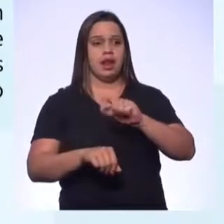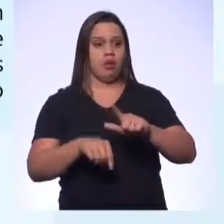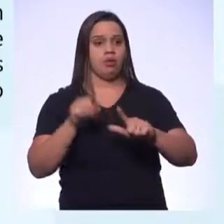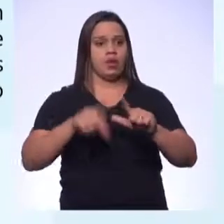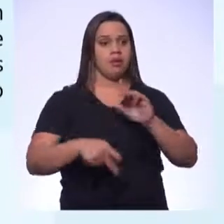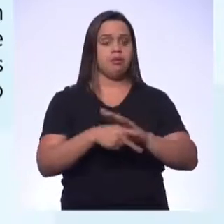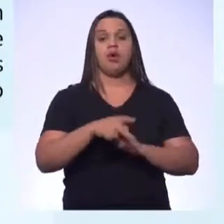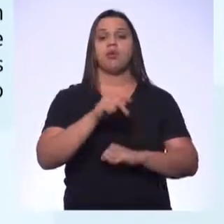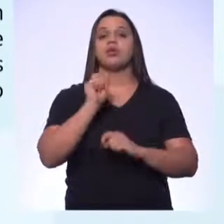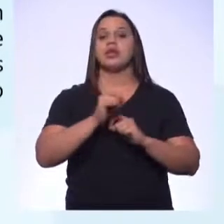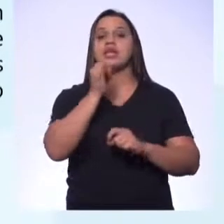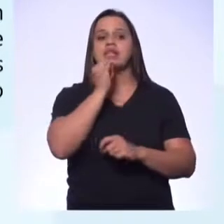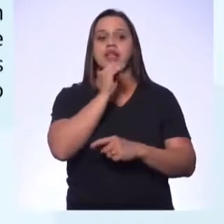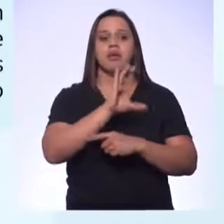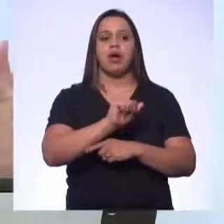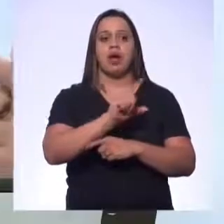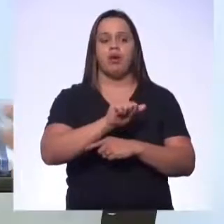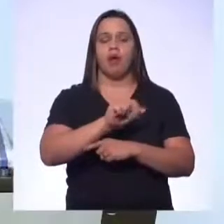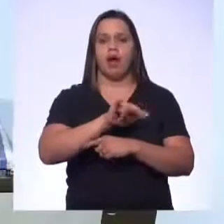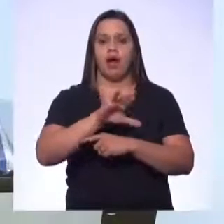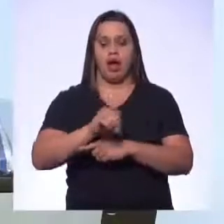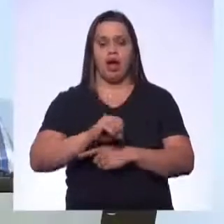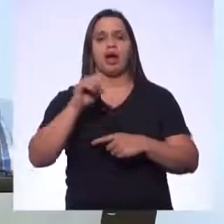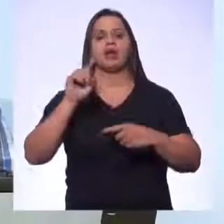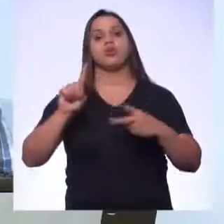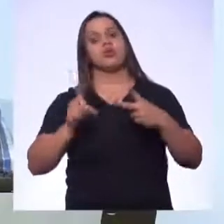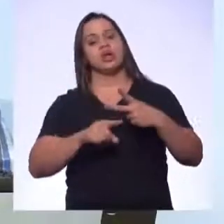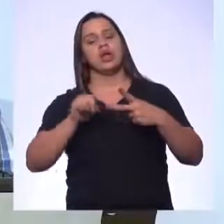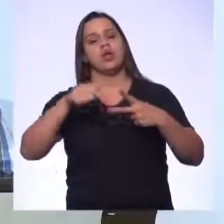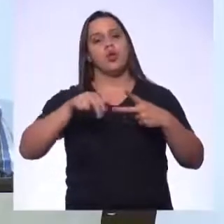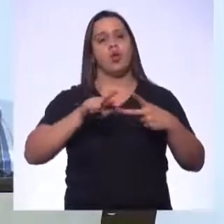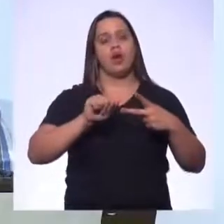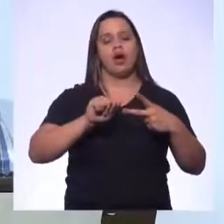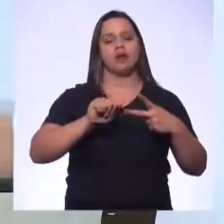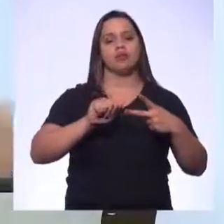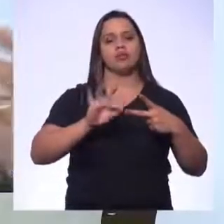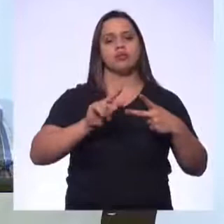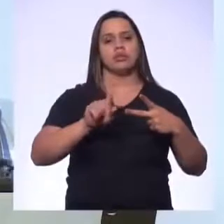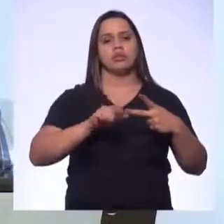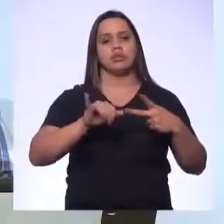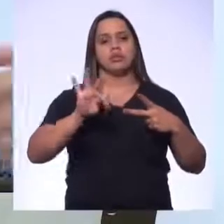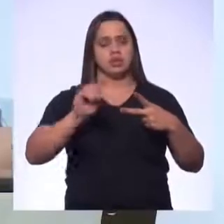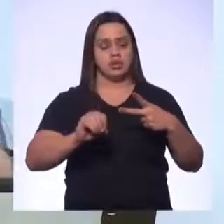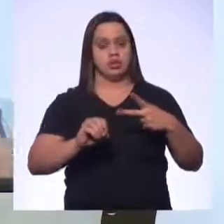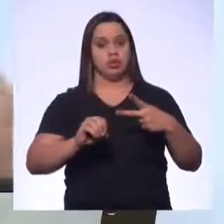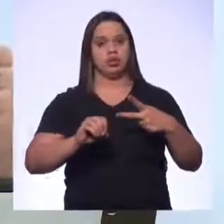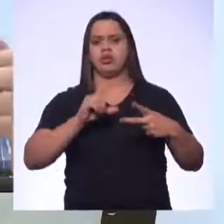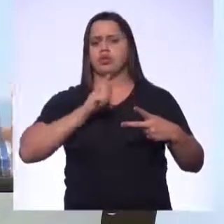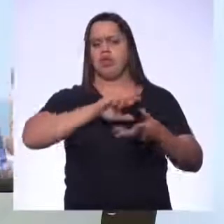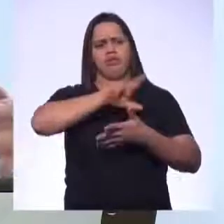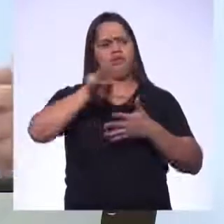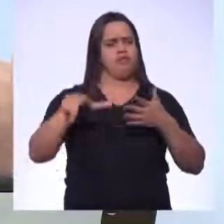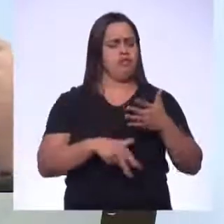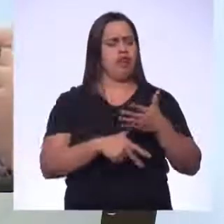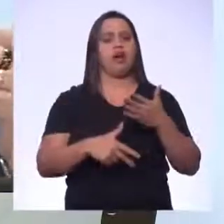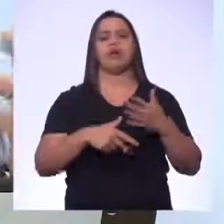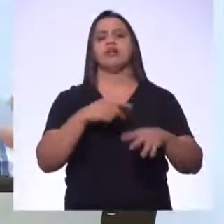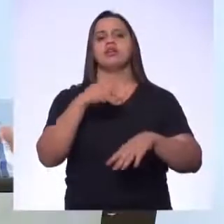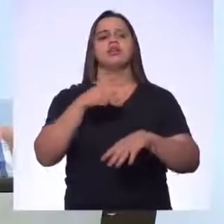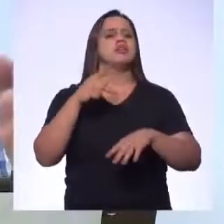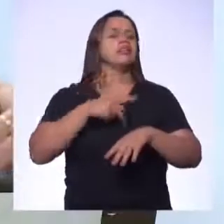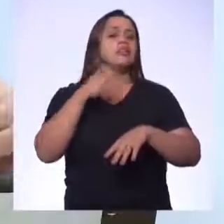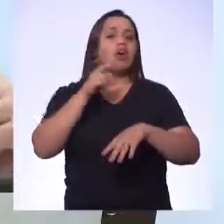ok? Então, são vários tipos de rochas que nós temos, que aí nós vamos estudar, né? As rochas metamórficas, as